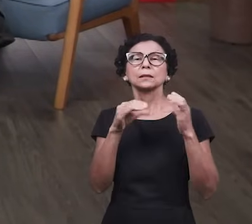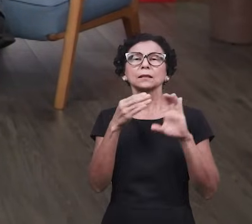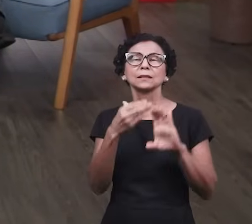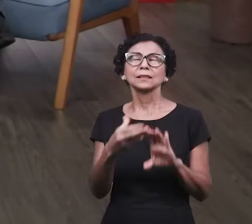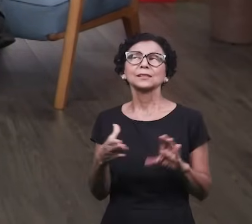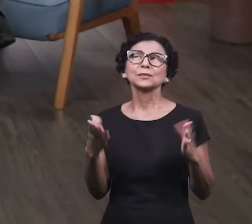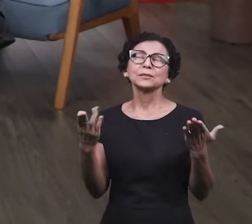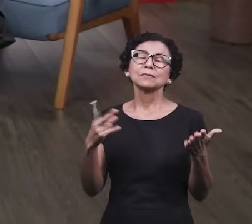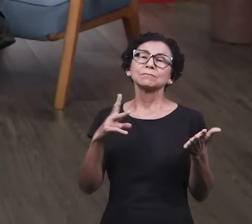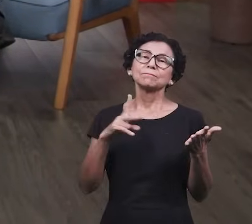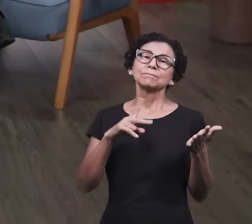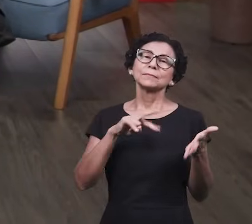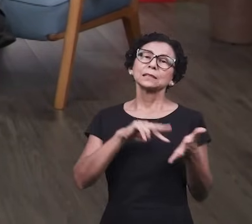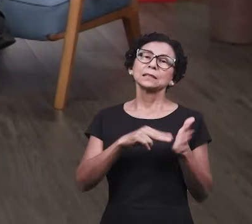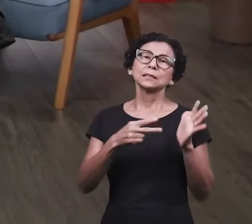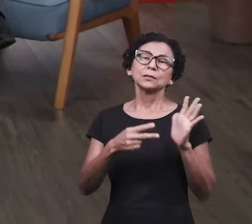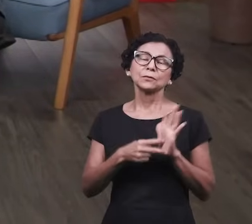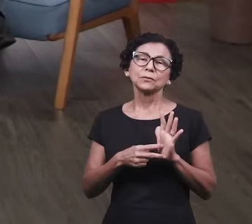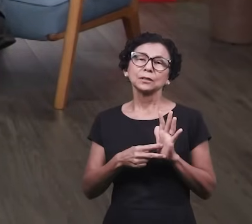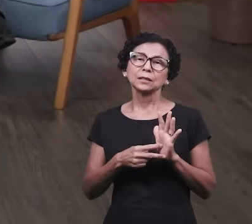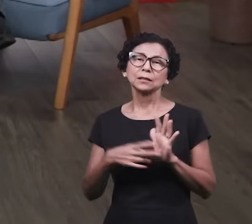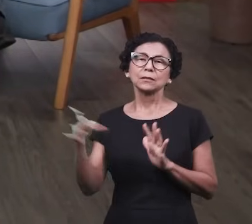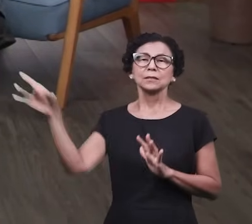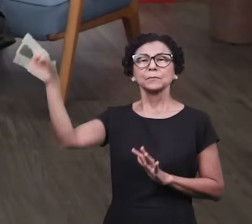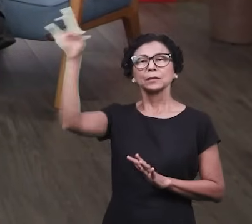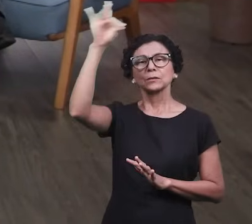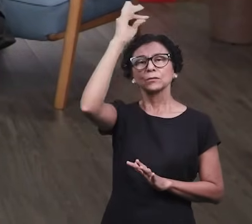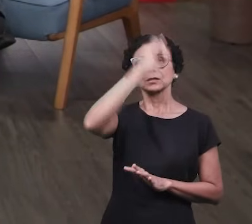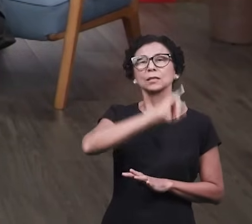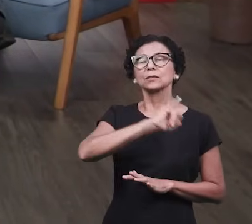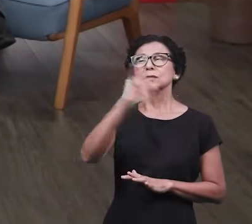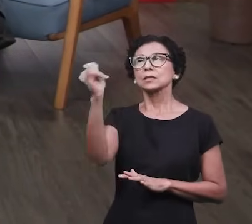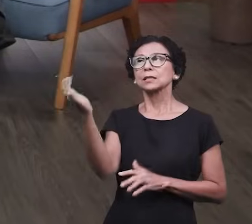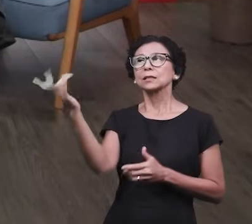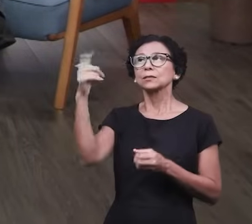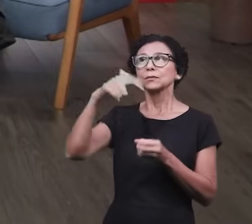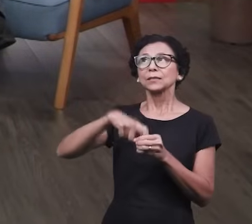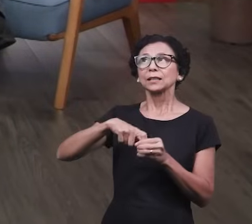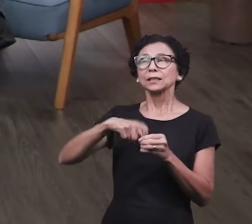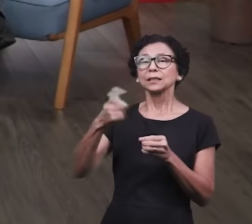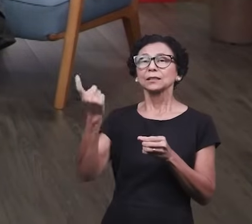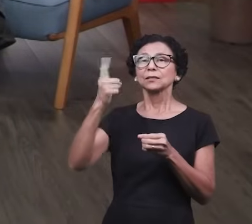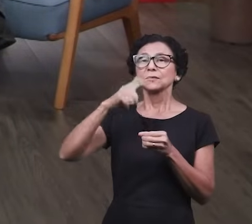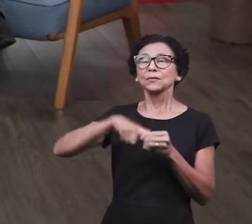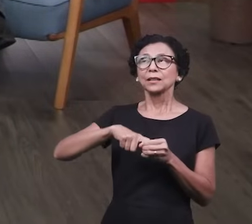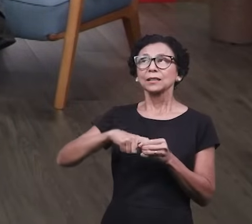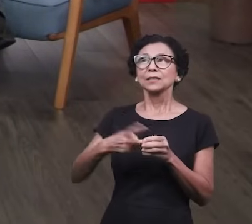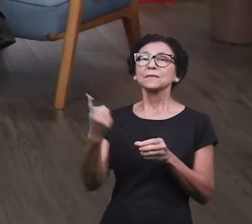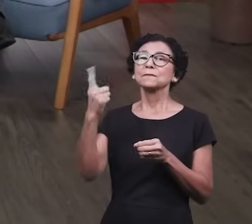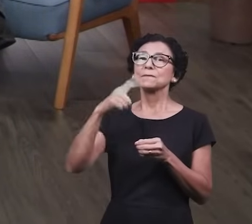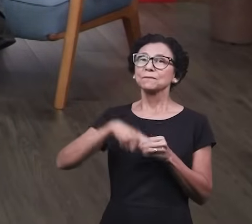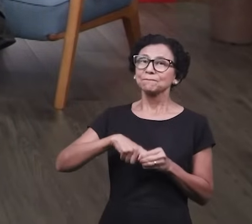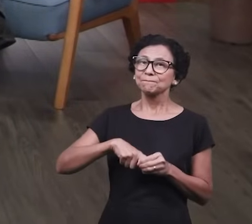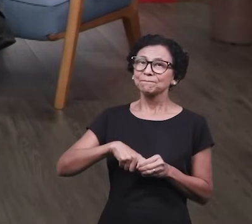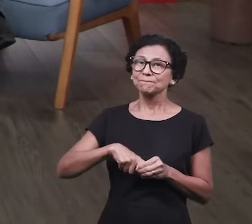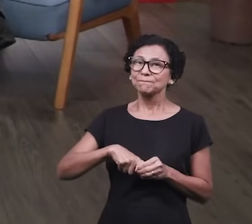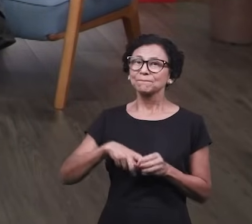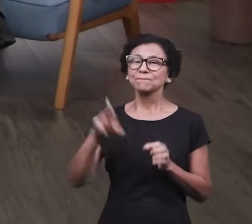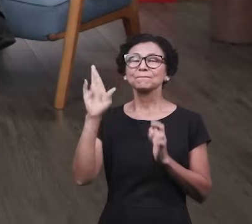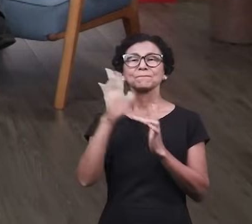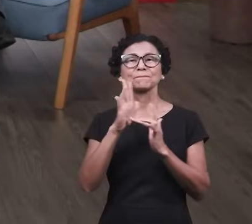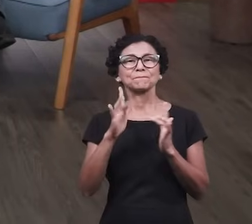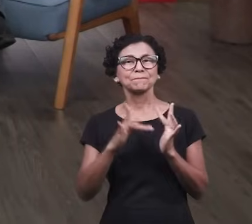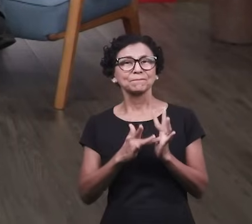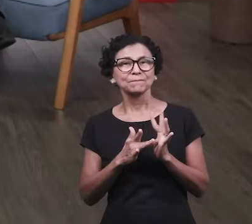né? Vem, Glória a Jesus. vem. Esse é um canto maravilhoso, né? Porque nós vemos